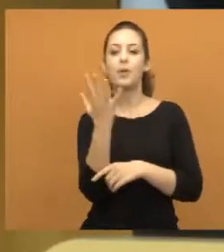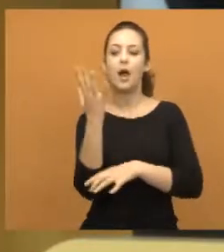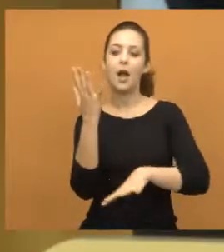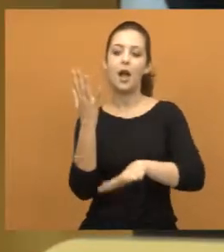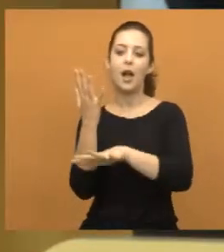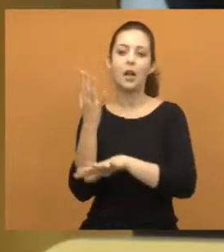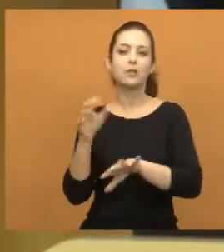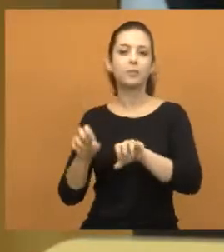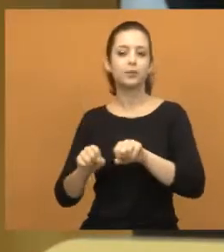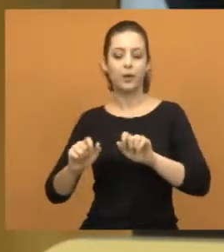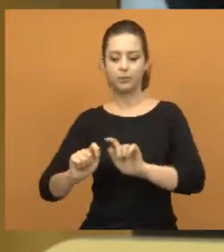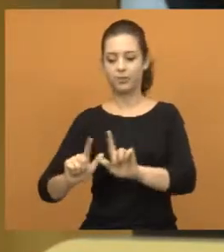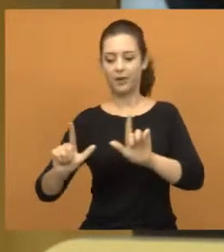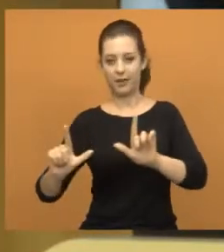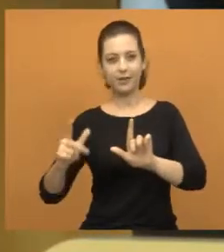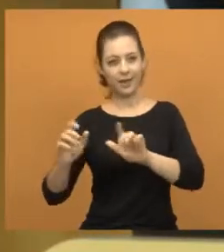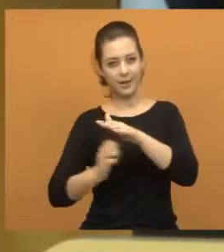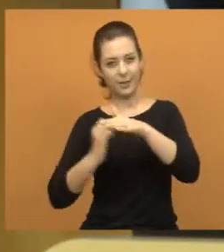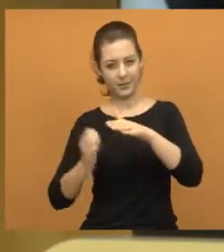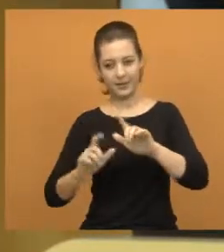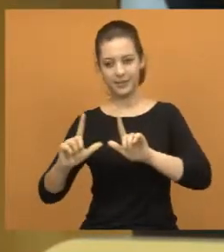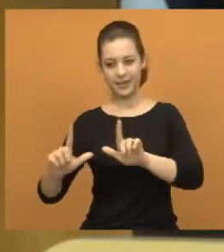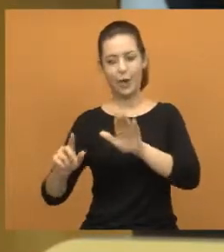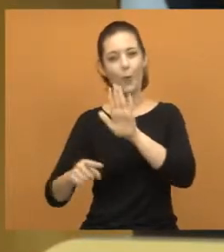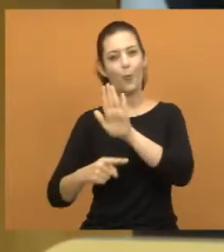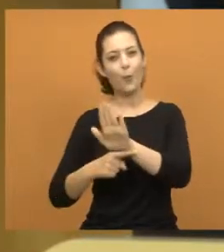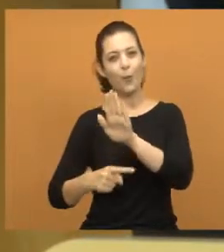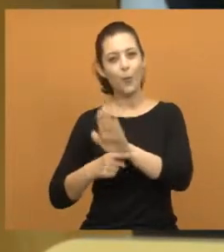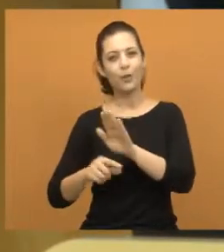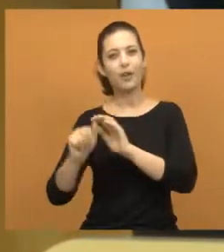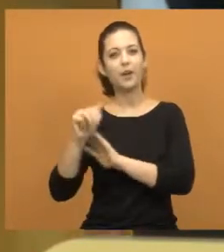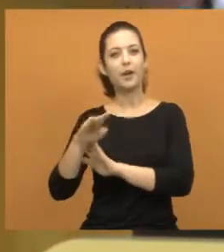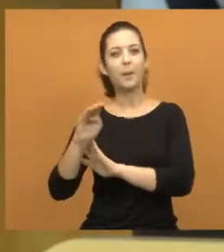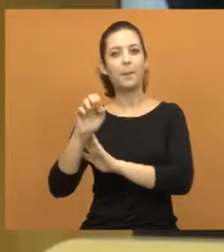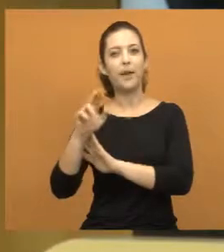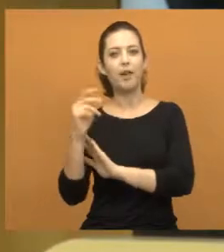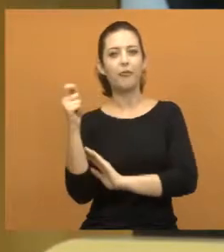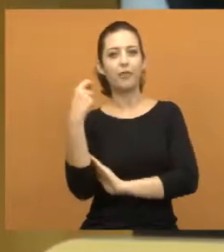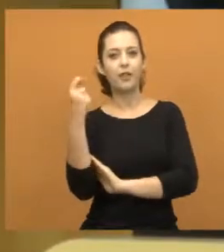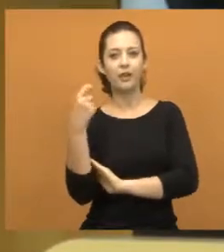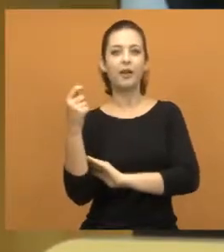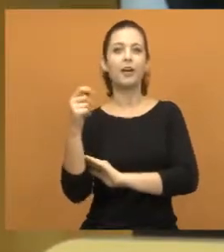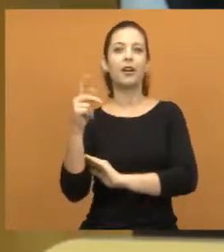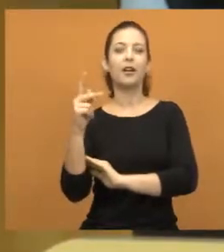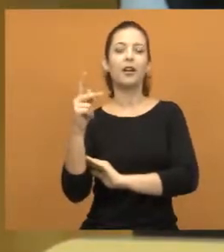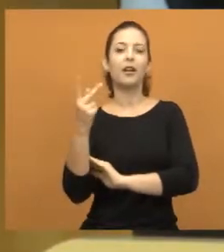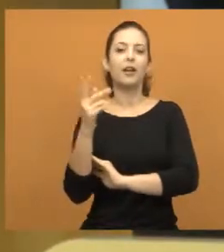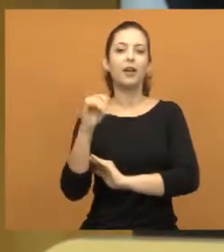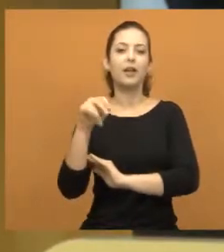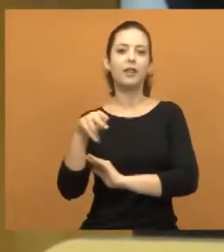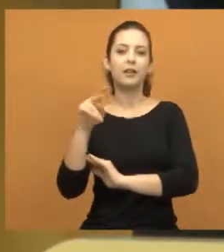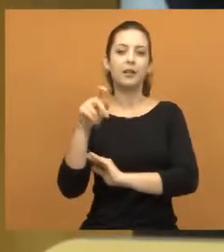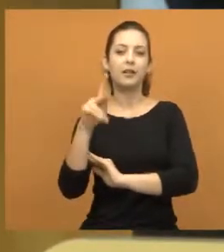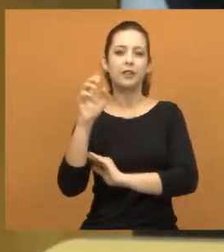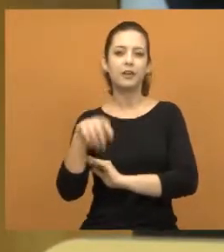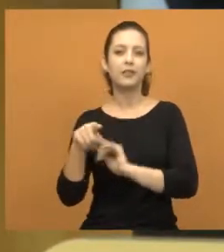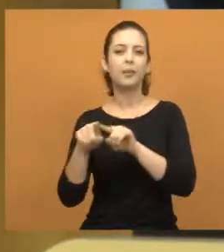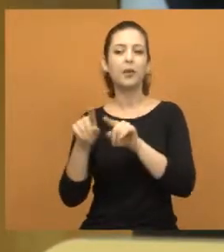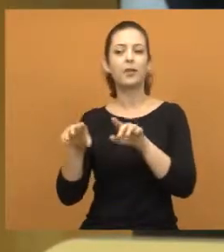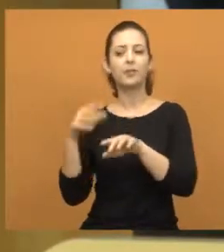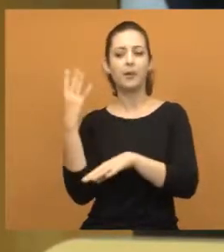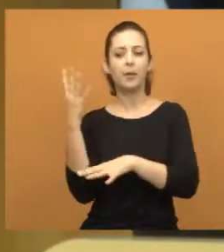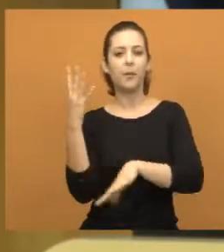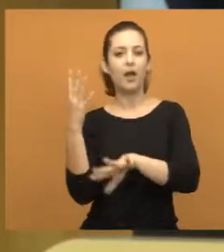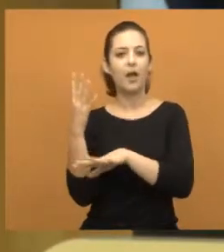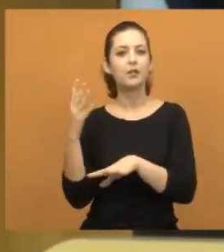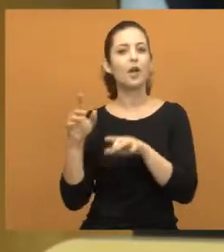nossa cidade são adotadas por empresa, pela Ambev, pela Heineken, né, que adota essas praças e que ela